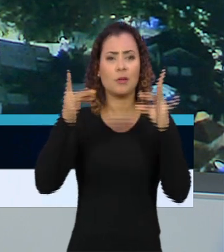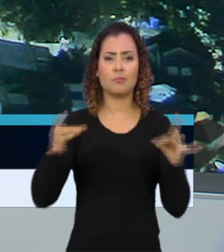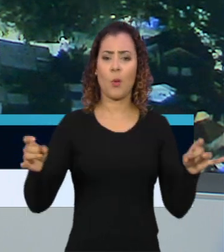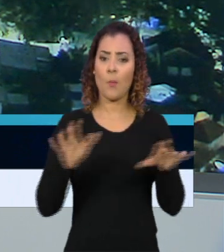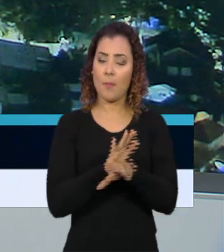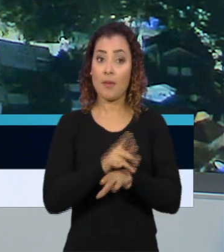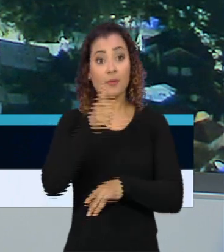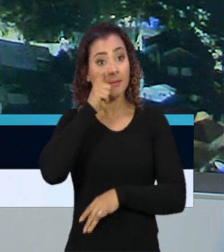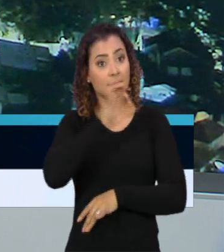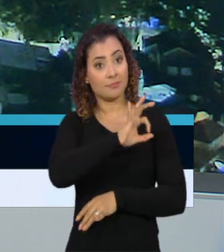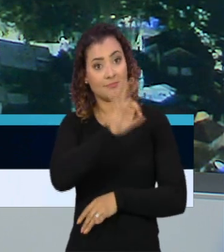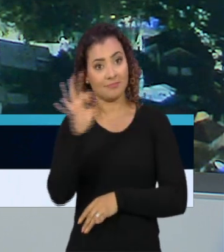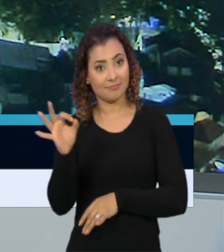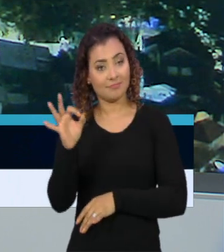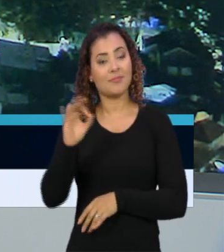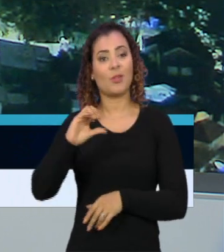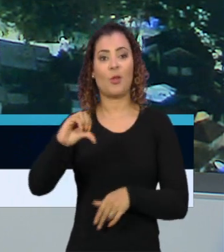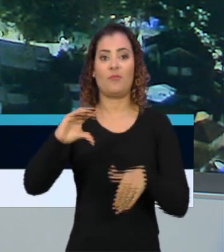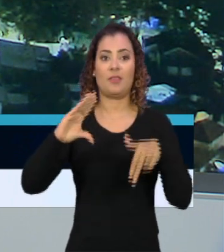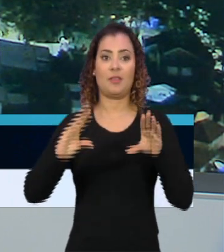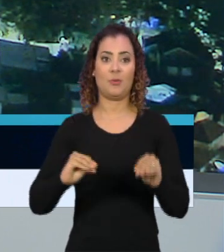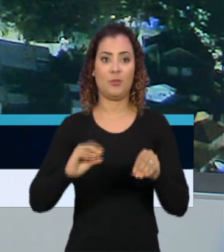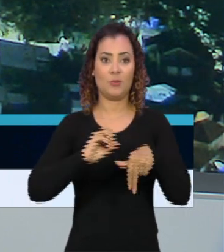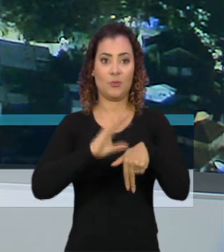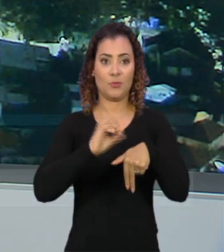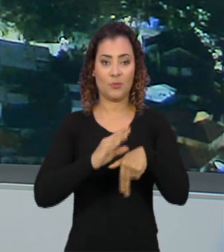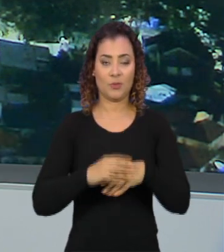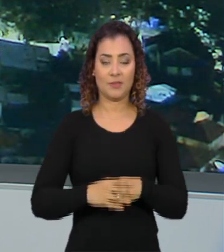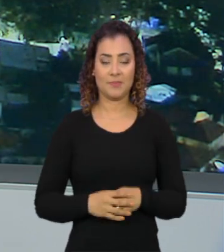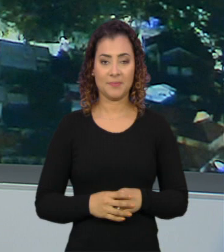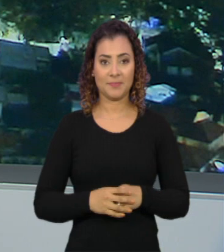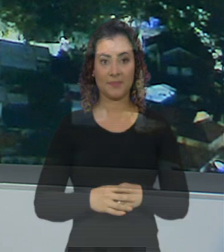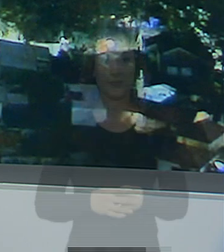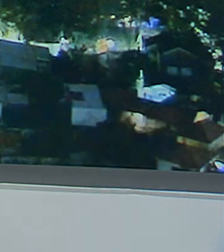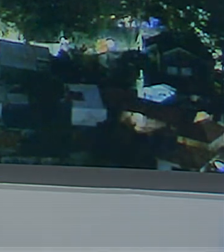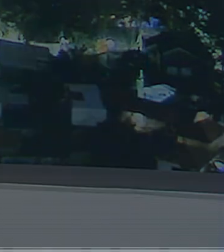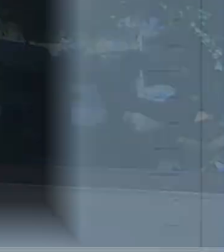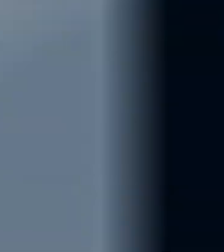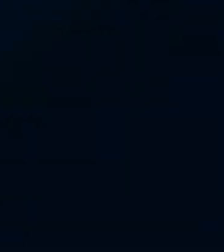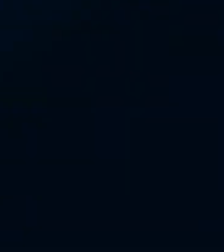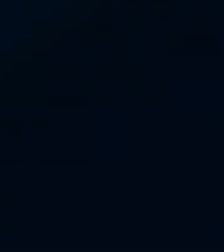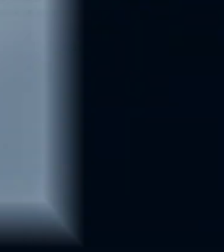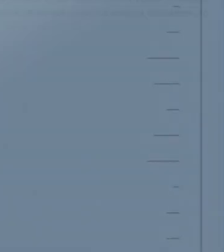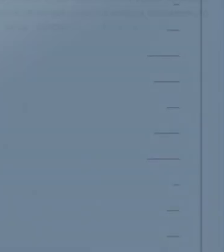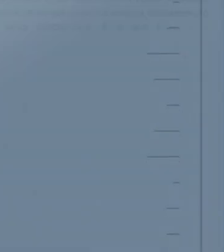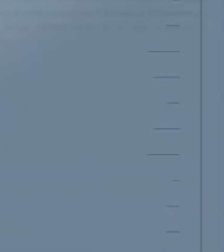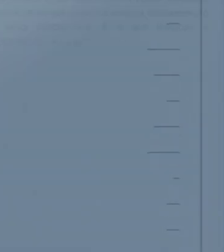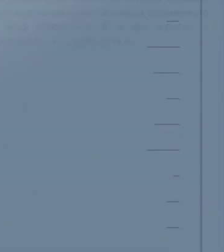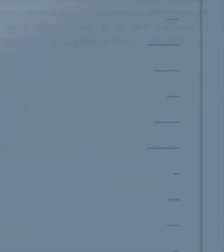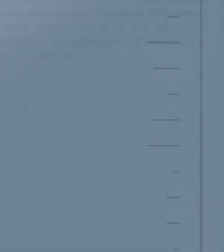completa você assistir Logo mais às nove horas da noite no Jornal da Cultura é